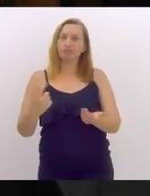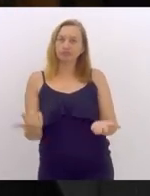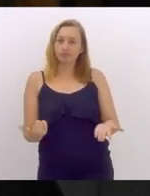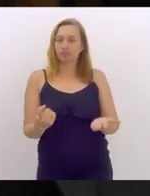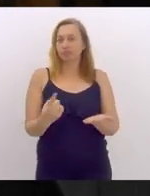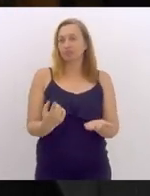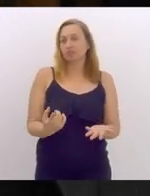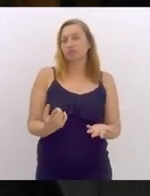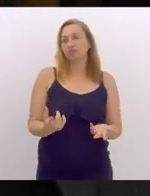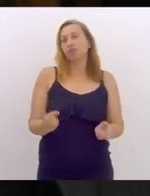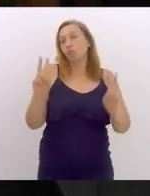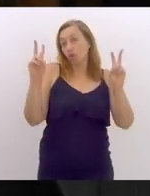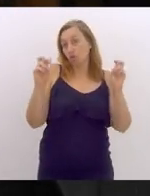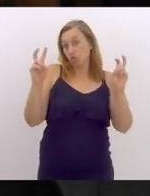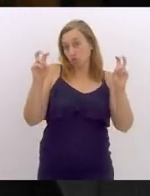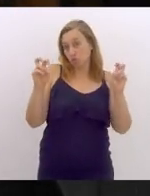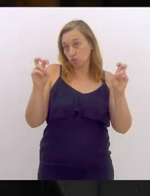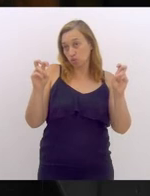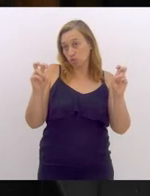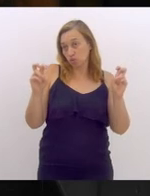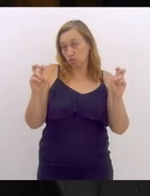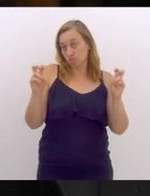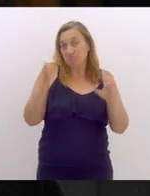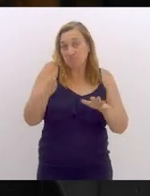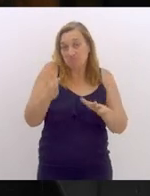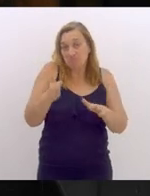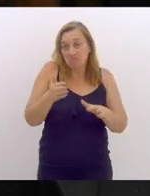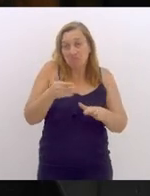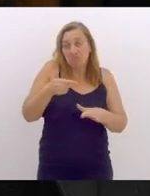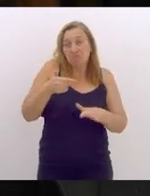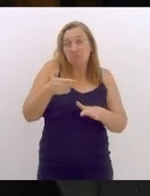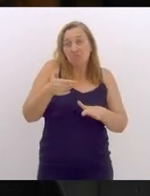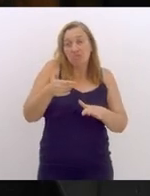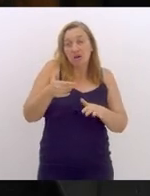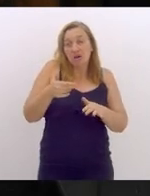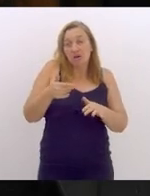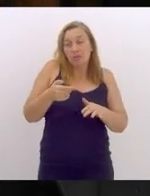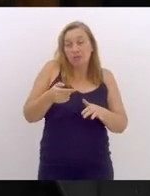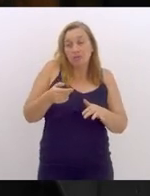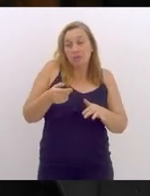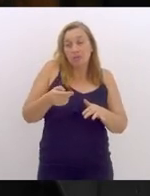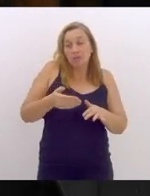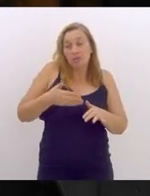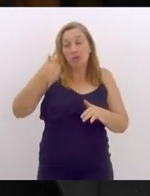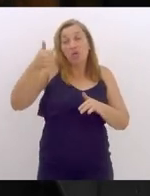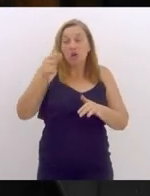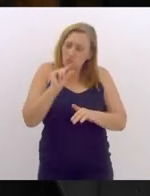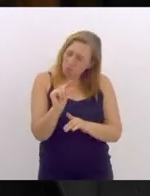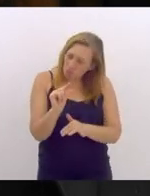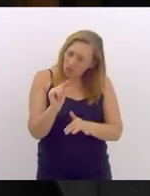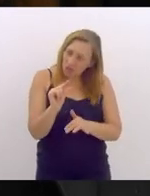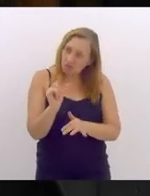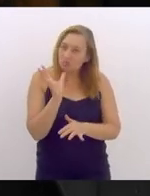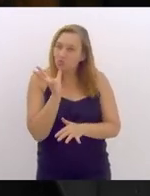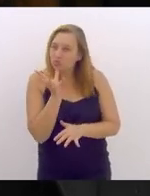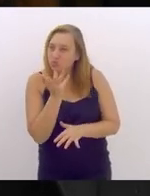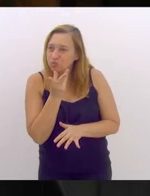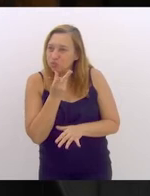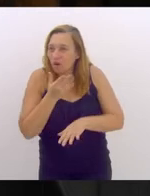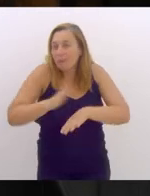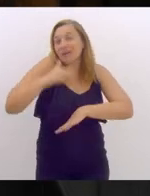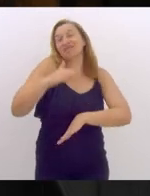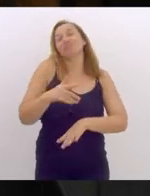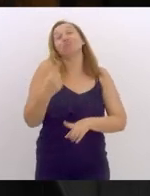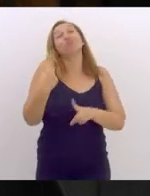a situação para minorar a gravidade demoraria muito porque